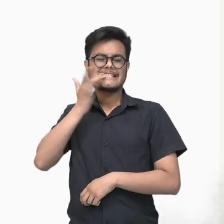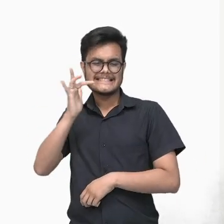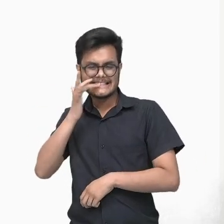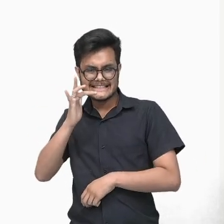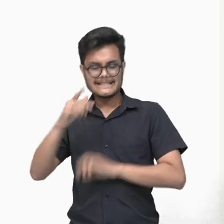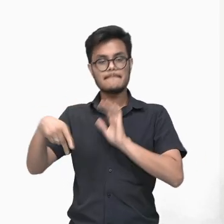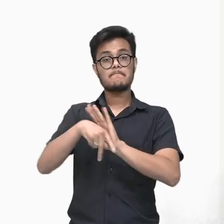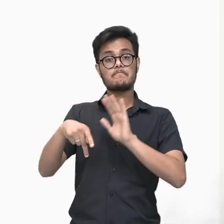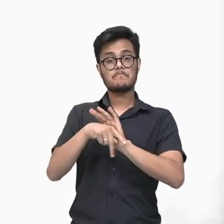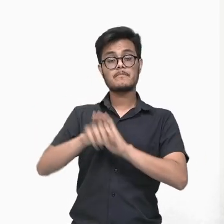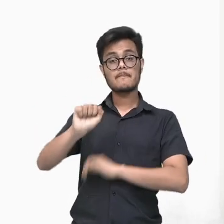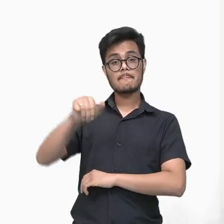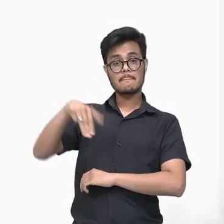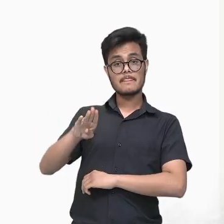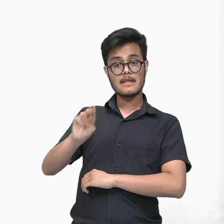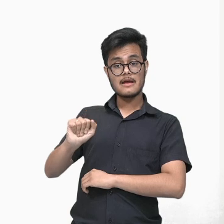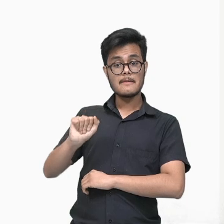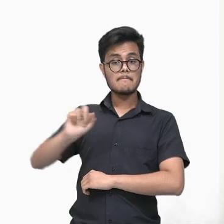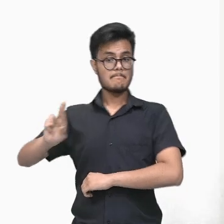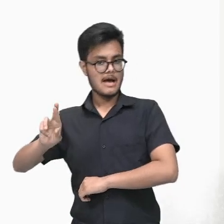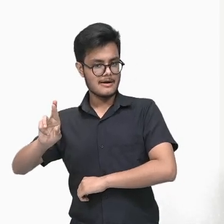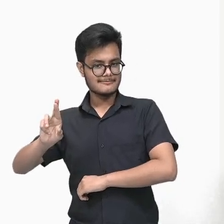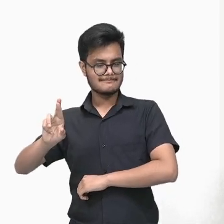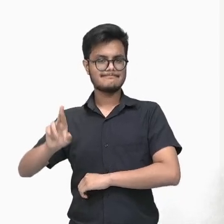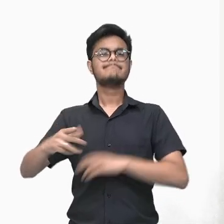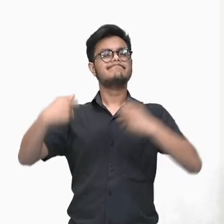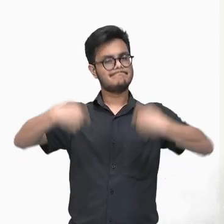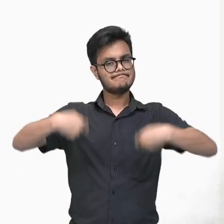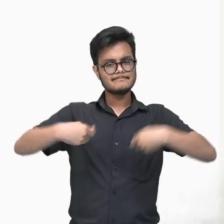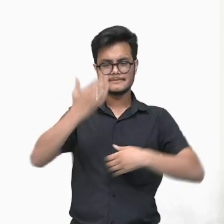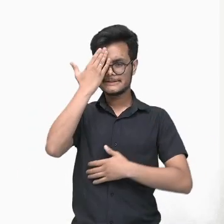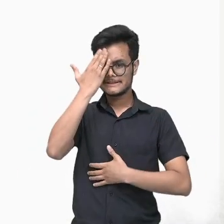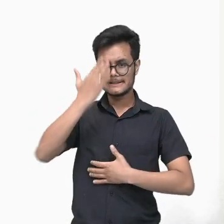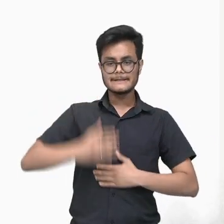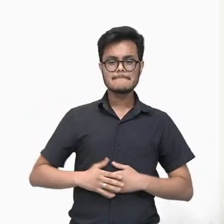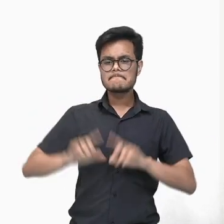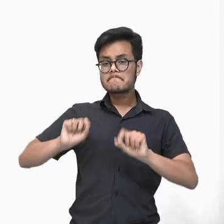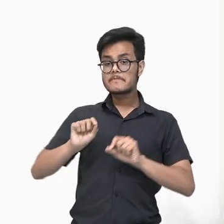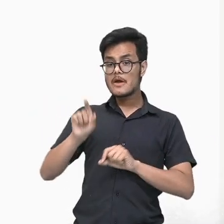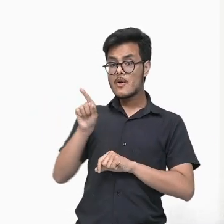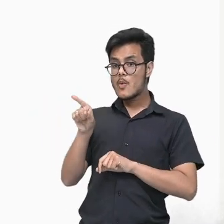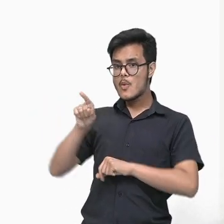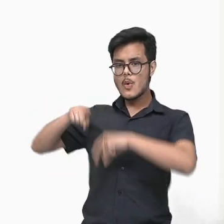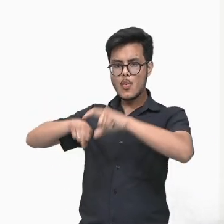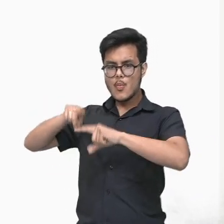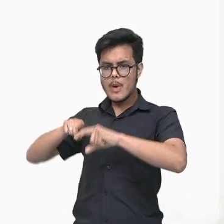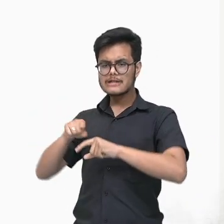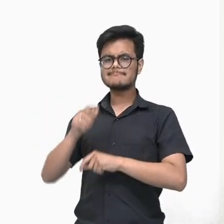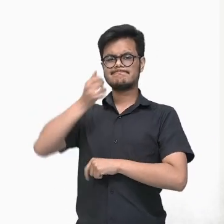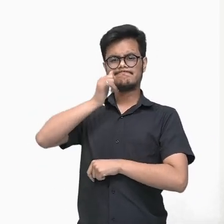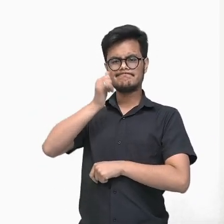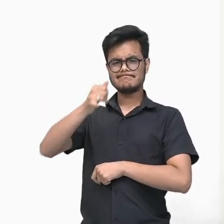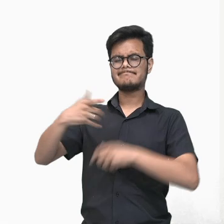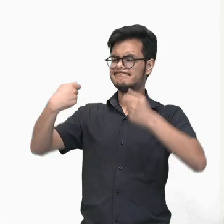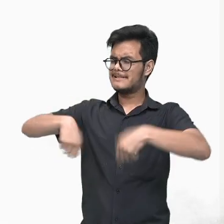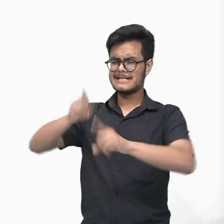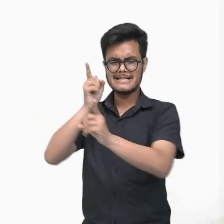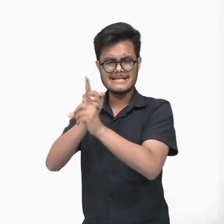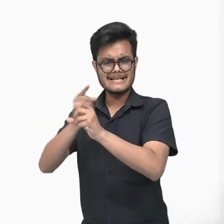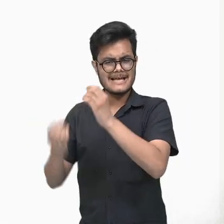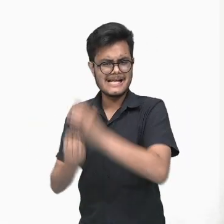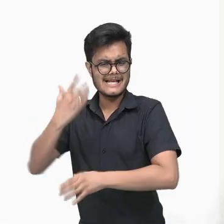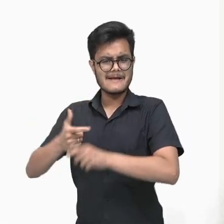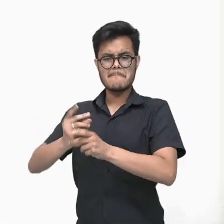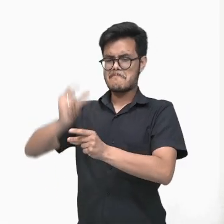uma resina vegetal fossilizada, que é o ambar, e ela, toda vez, falou em eletricidade, na origem, eu